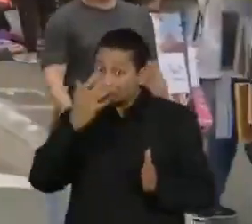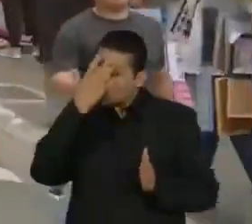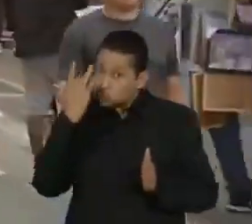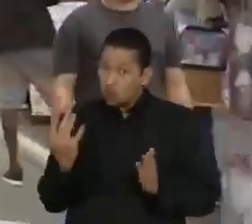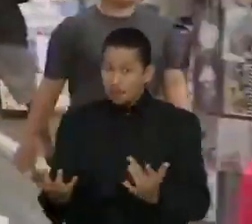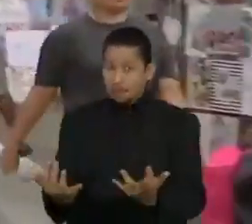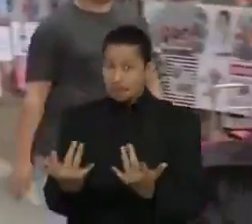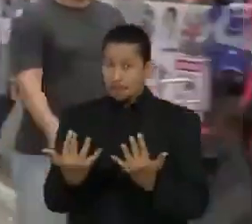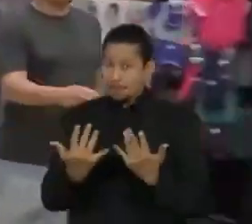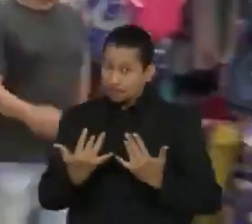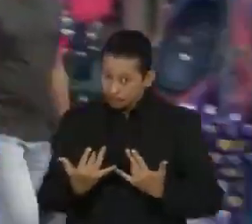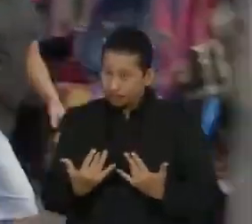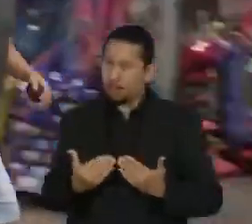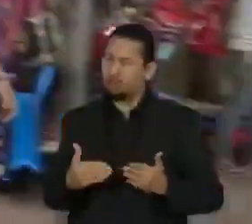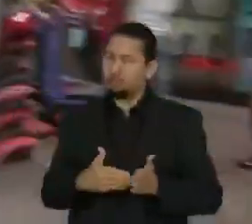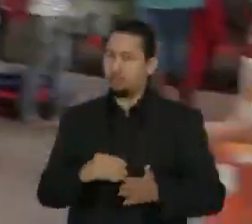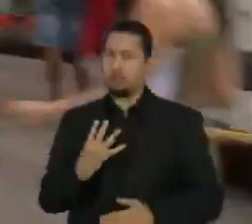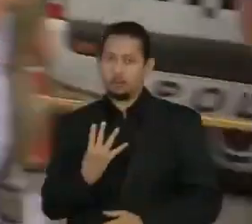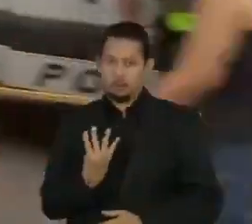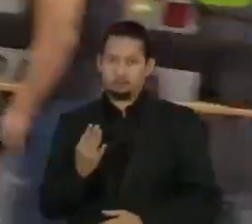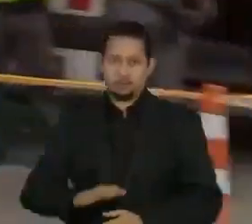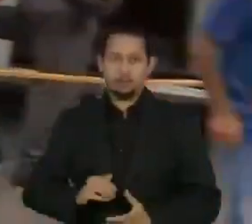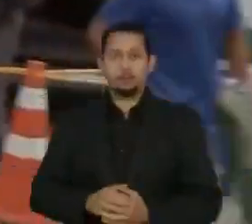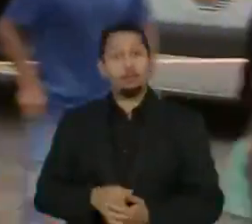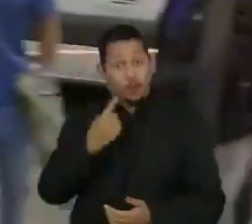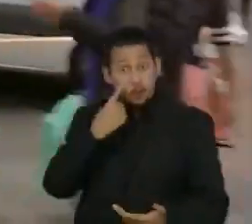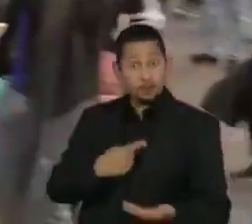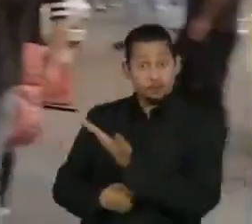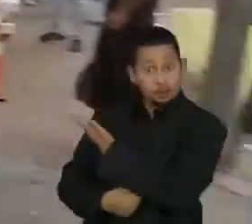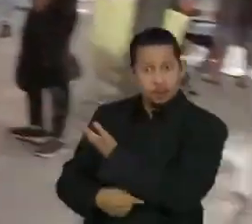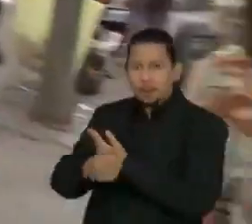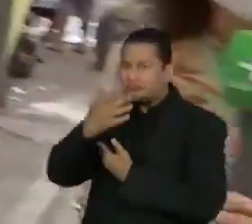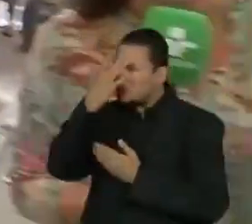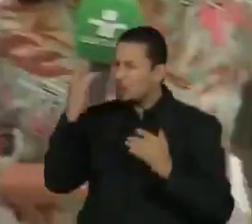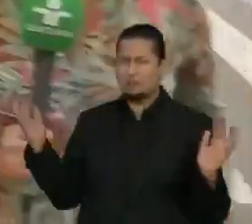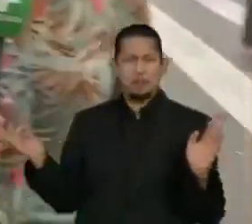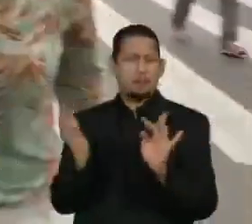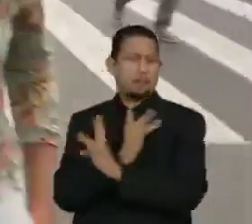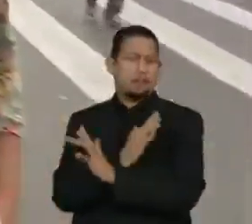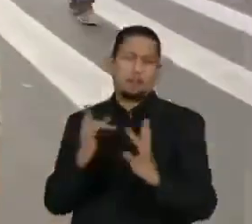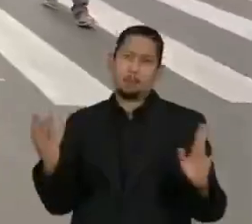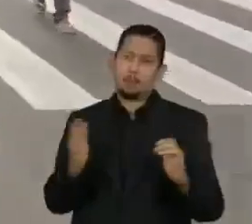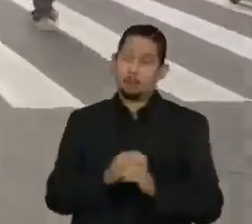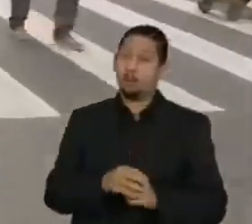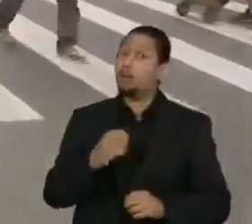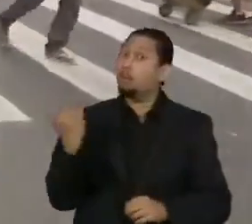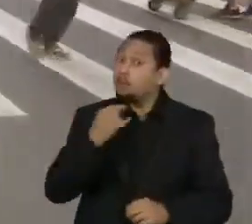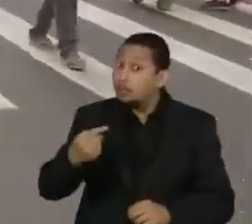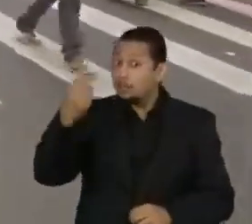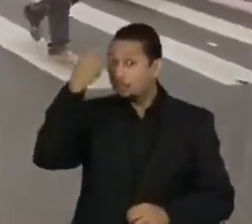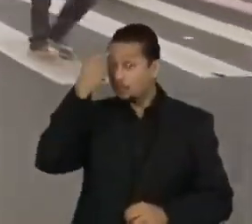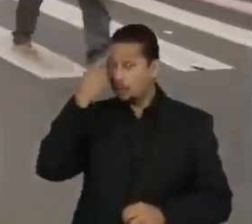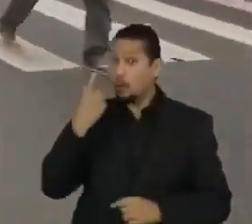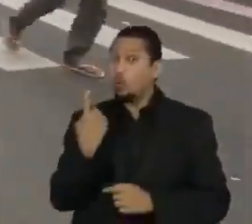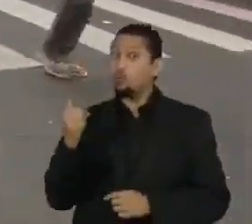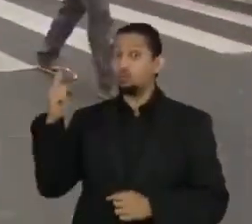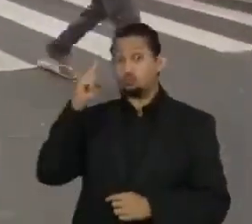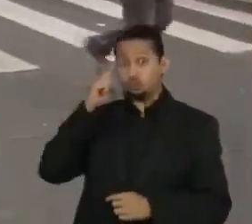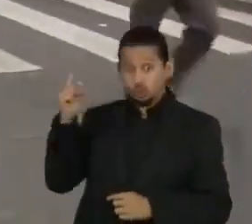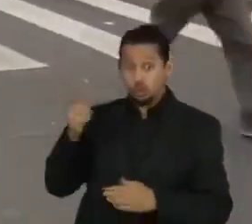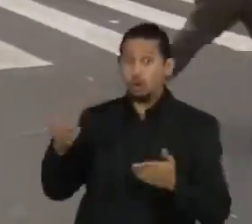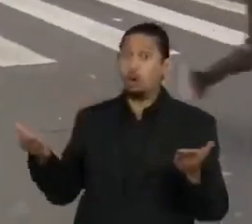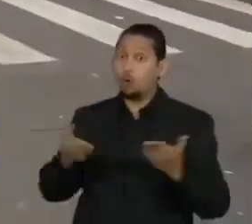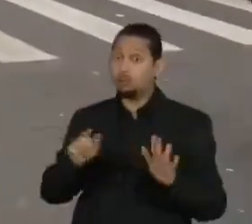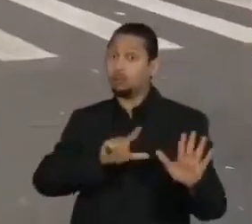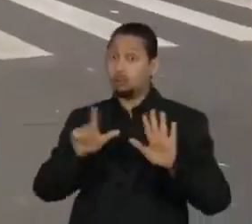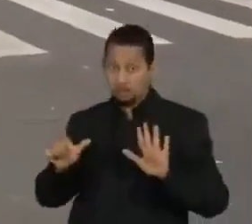houvesse movimento. E como a gente está vendo, tem bastante movimento. É bom lembrar que esse é o último dia da semana em